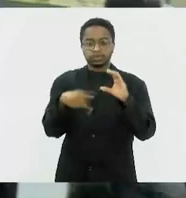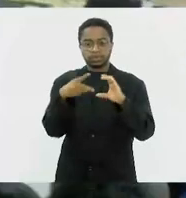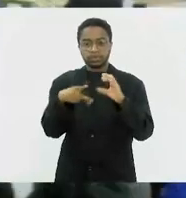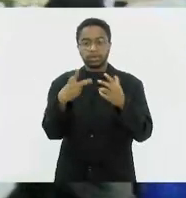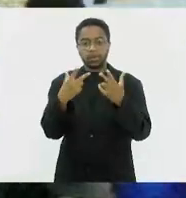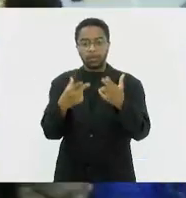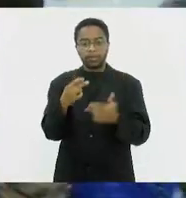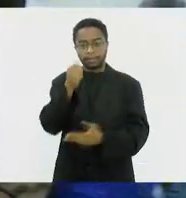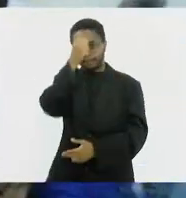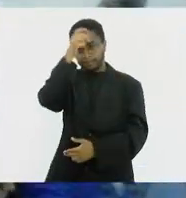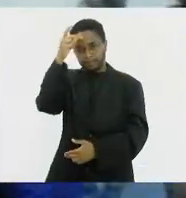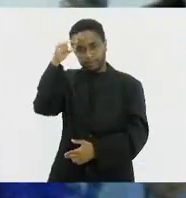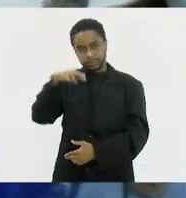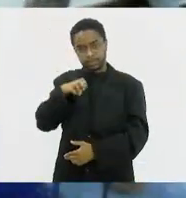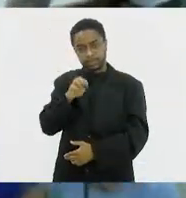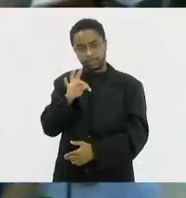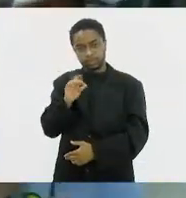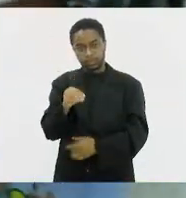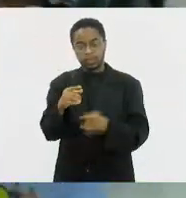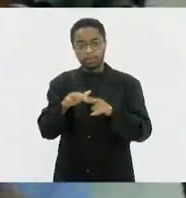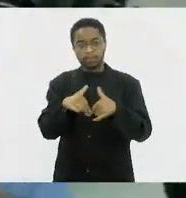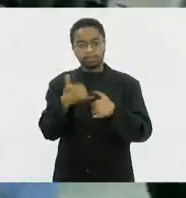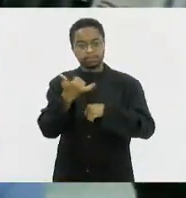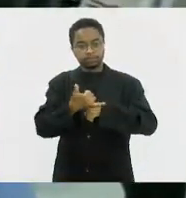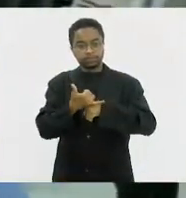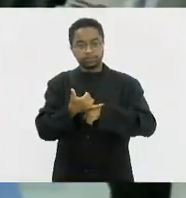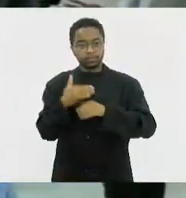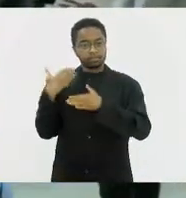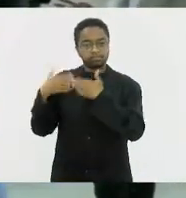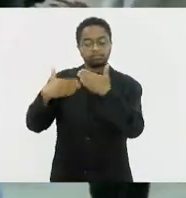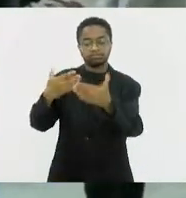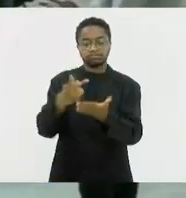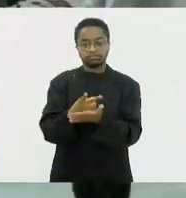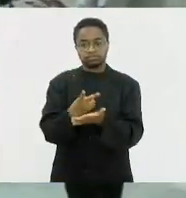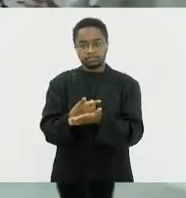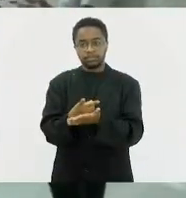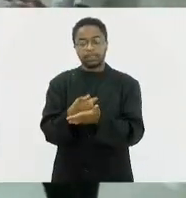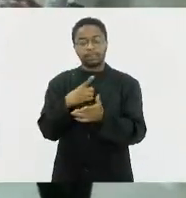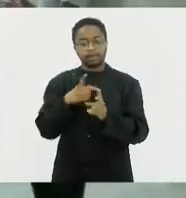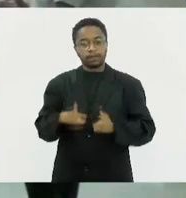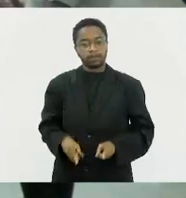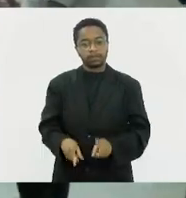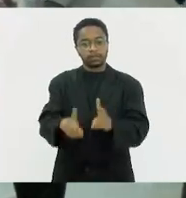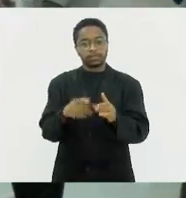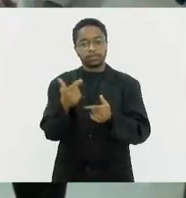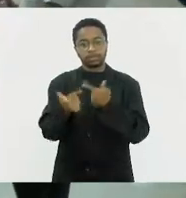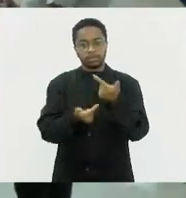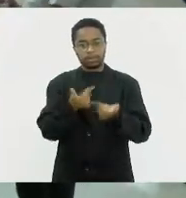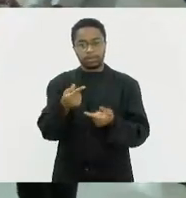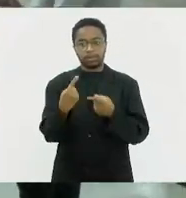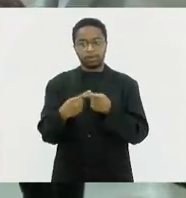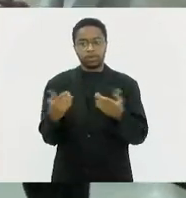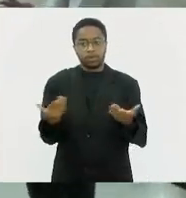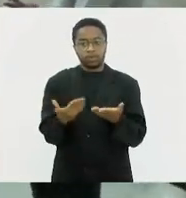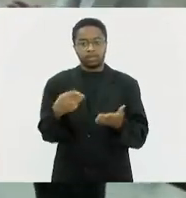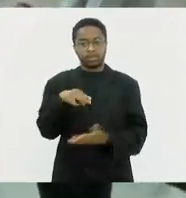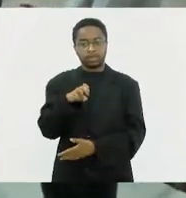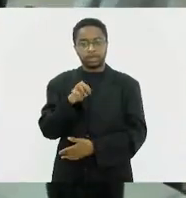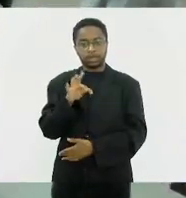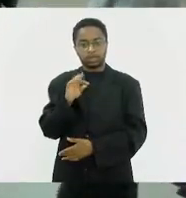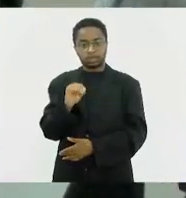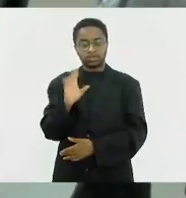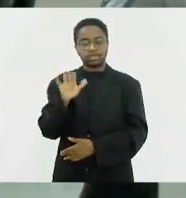tem, por isso que Volta Redonda avança tanto, pela continuidade do trabalho. O Neto hoje está no seu